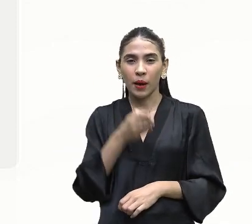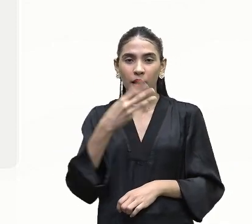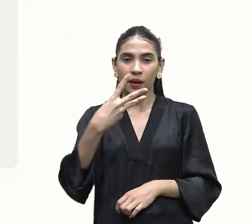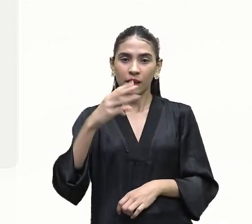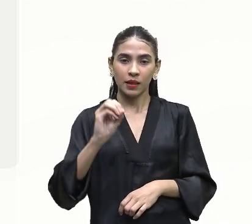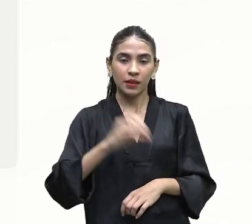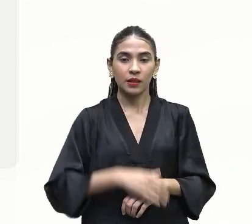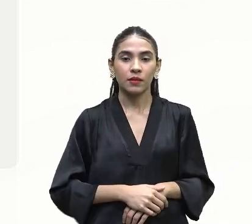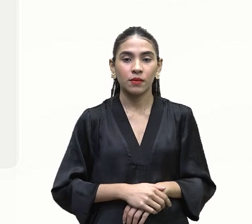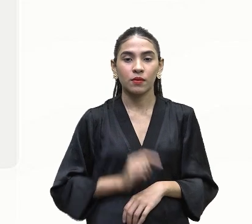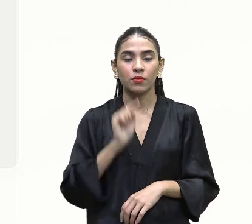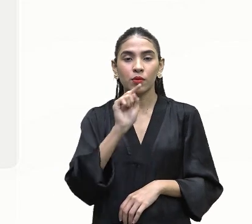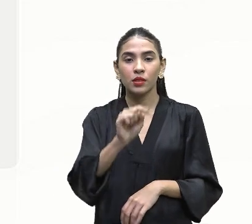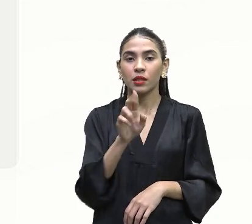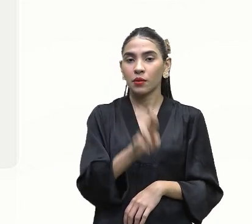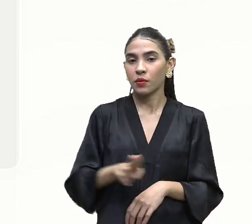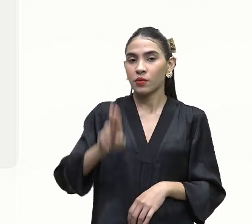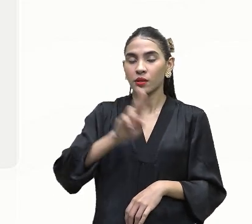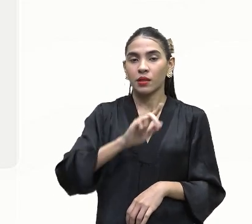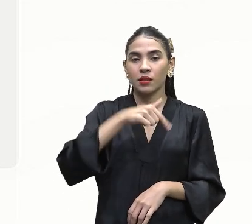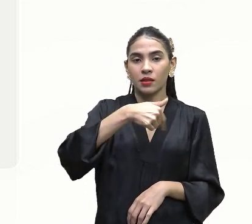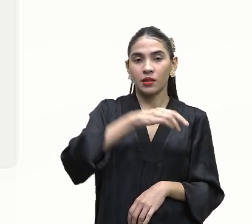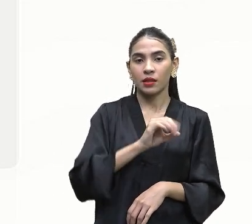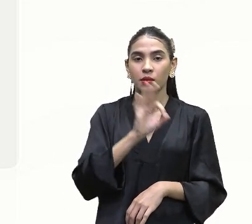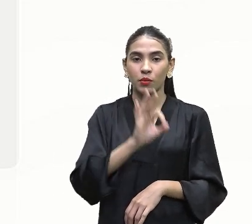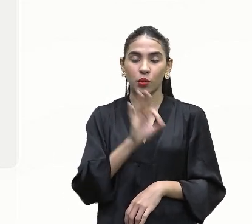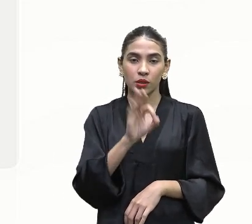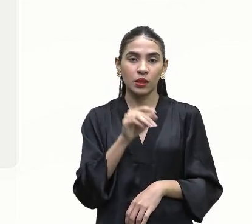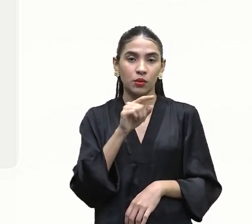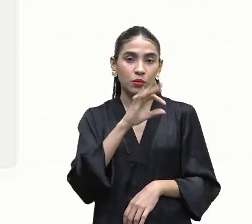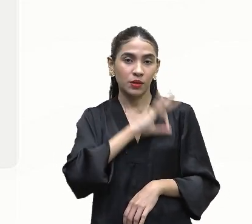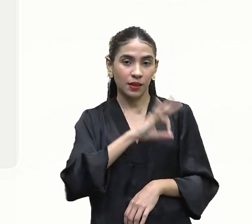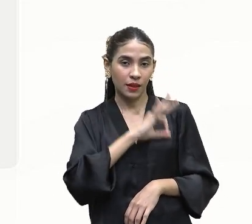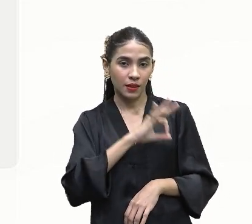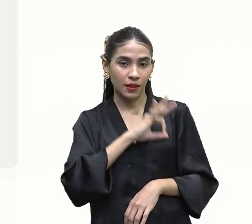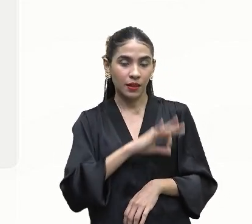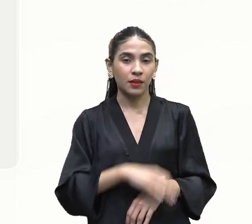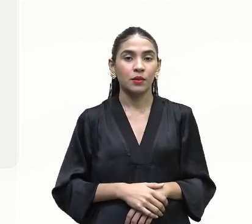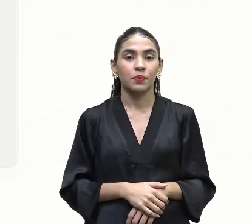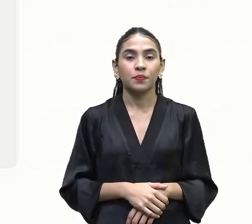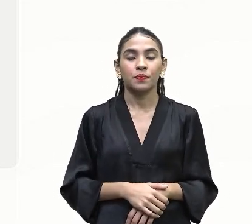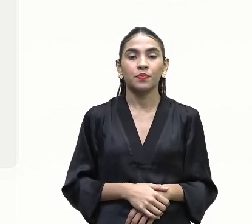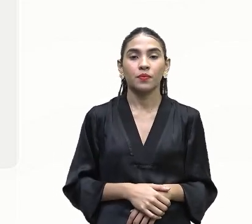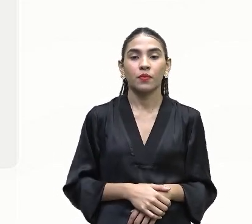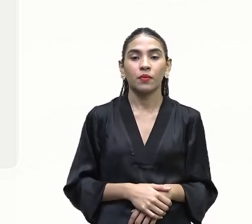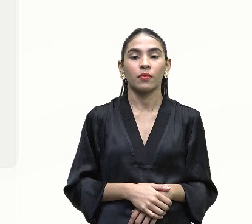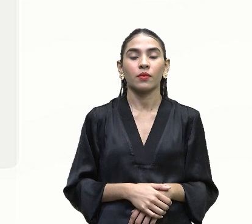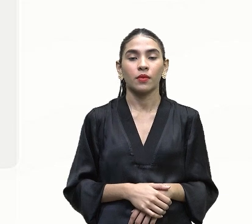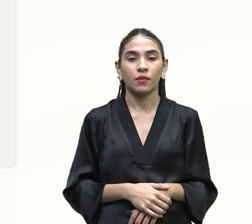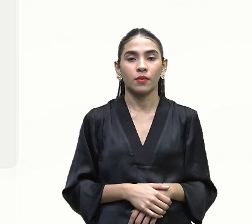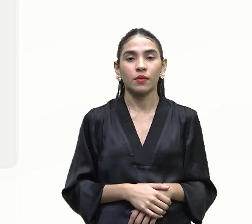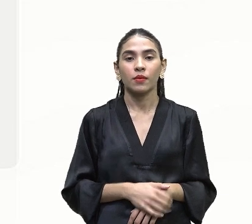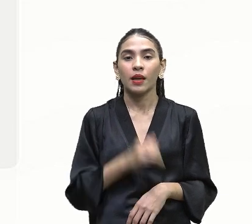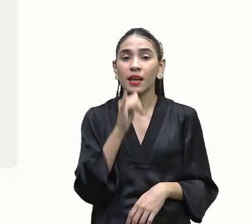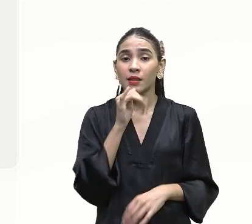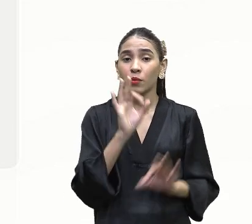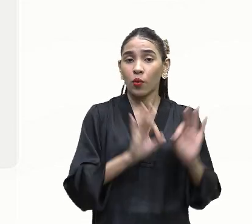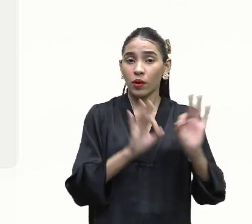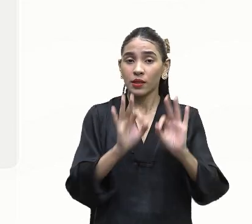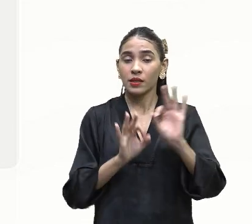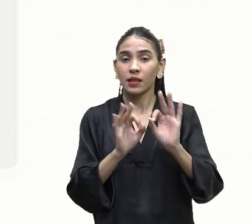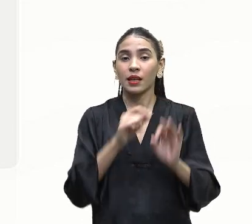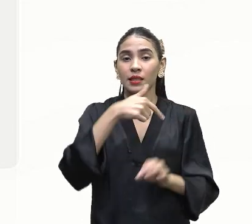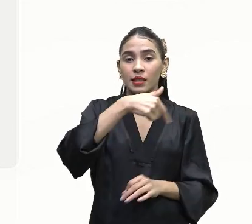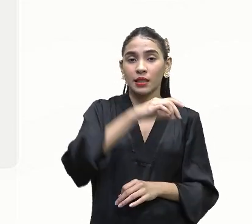é você usar 70% do que você ganha para hoje, você vai destinar para o presente,